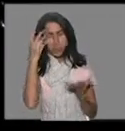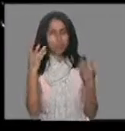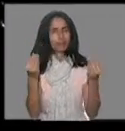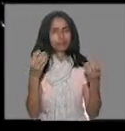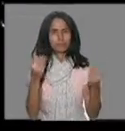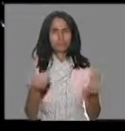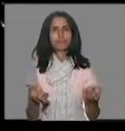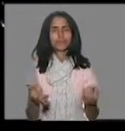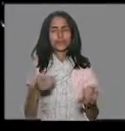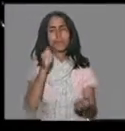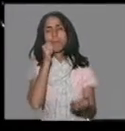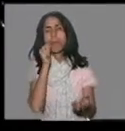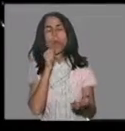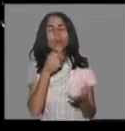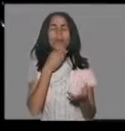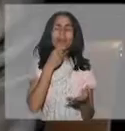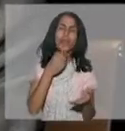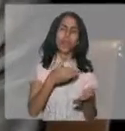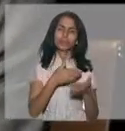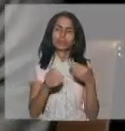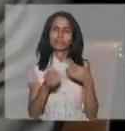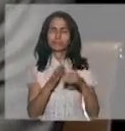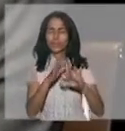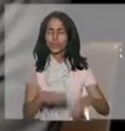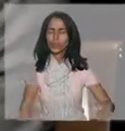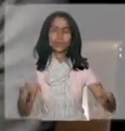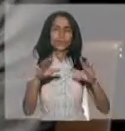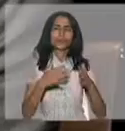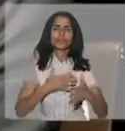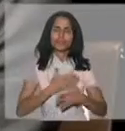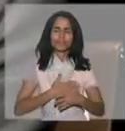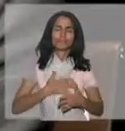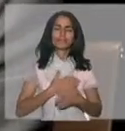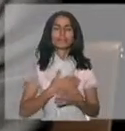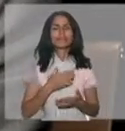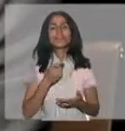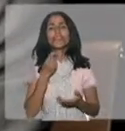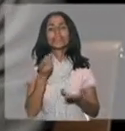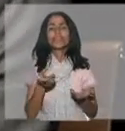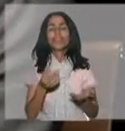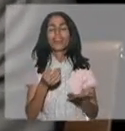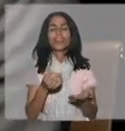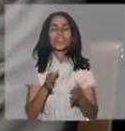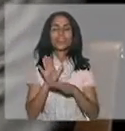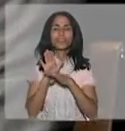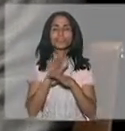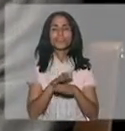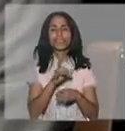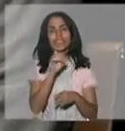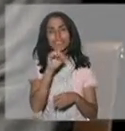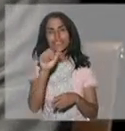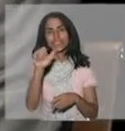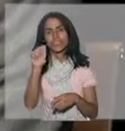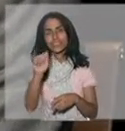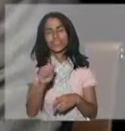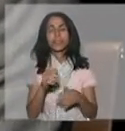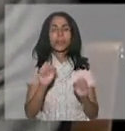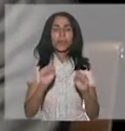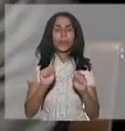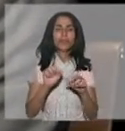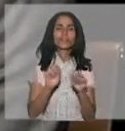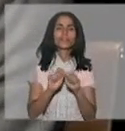interessa às mulheres e ter essa sombra interessa todo mundo dá mais dicas assim que a galera pode fazer para de